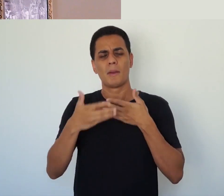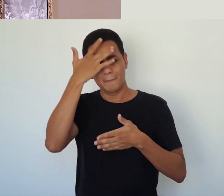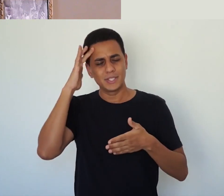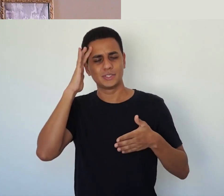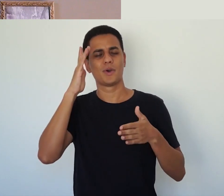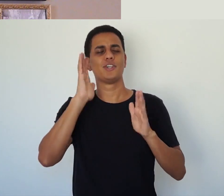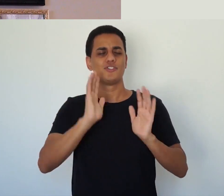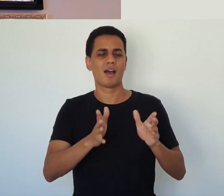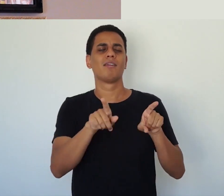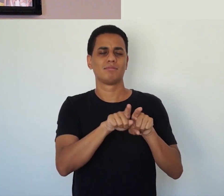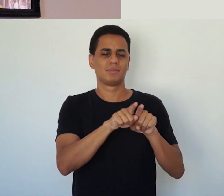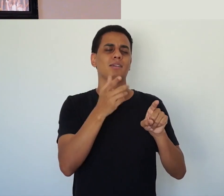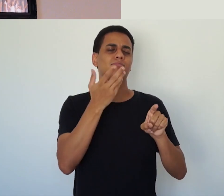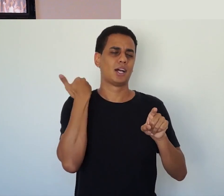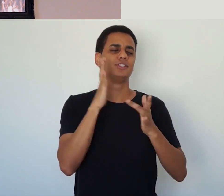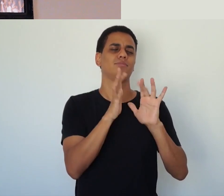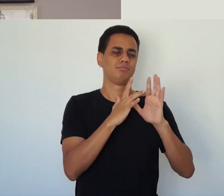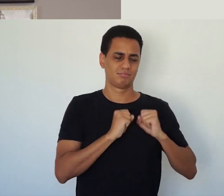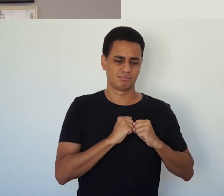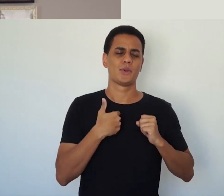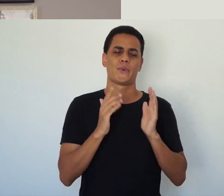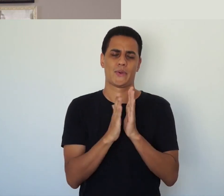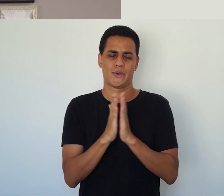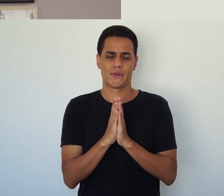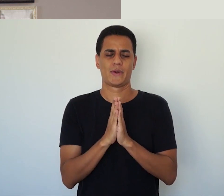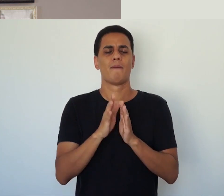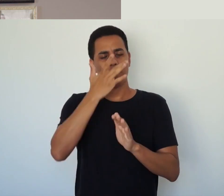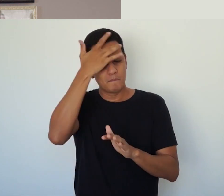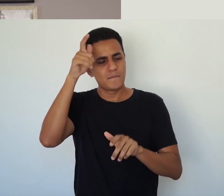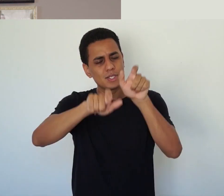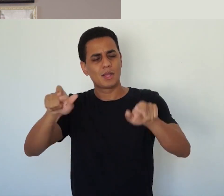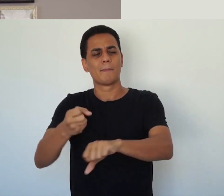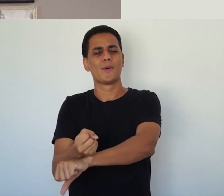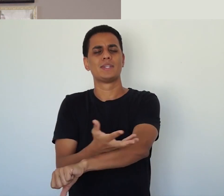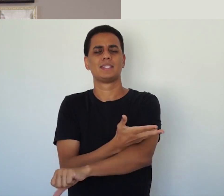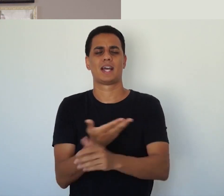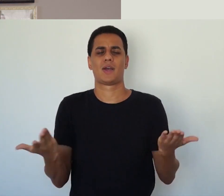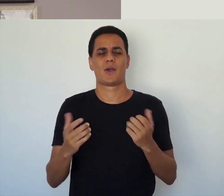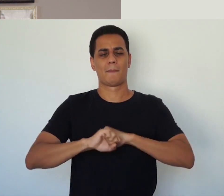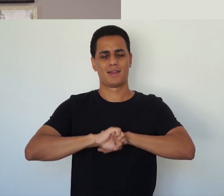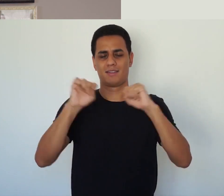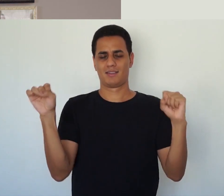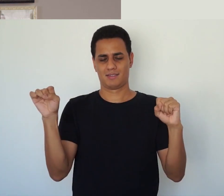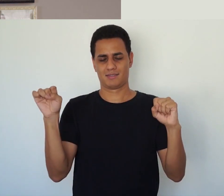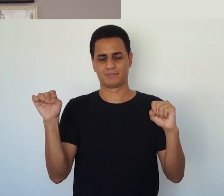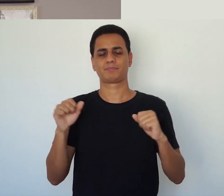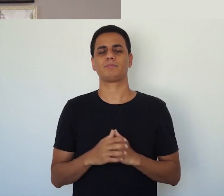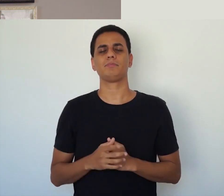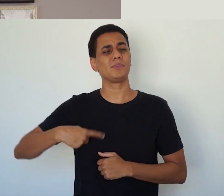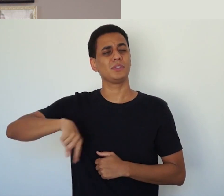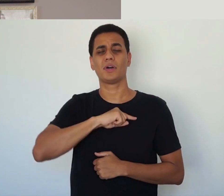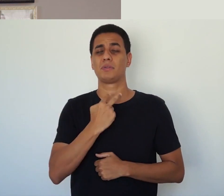Deus, por cada pessoa que está conectada aqui, que já caminha contigo, que já te conhece. Oro pelas emoções